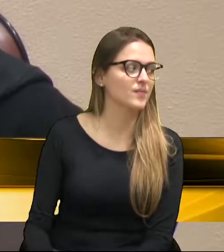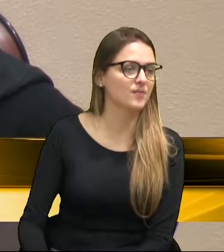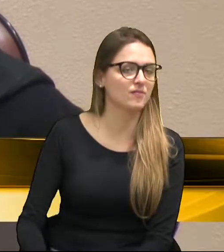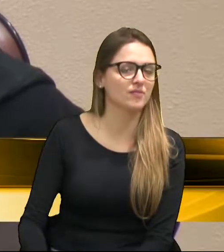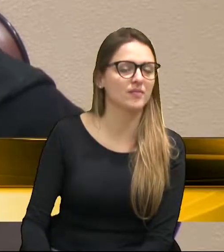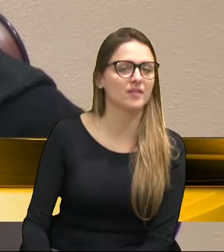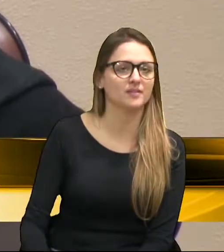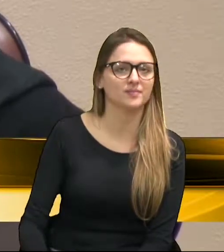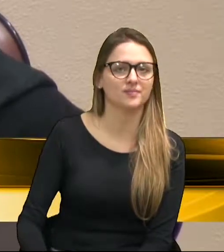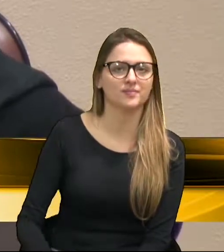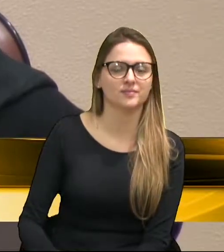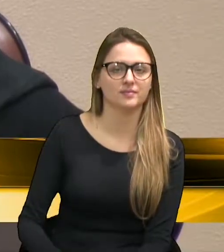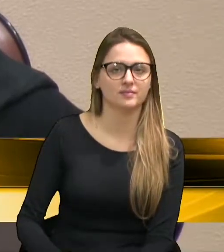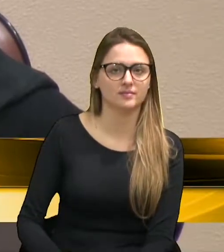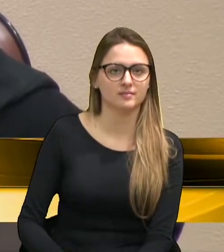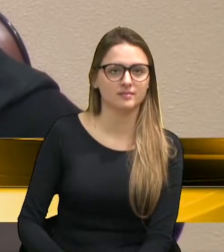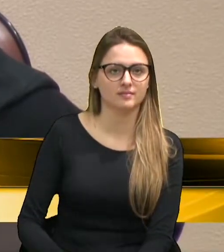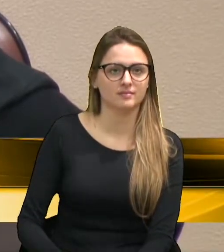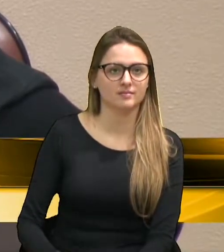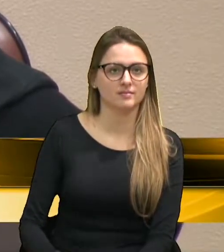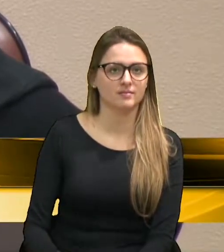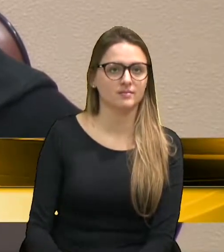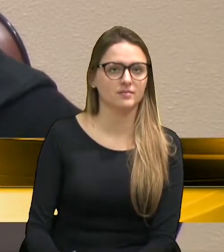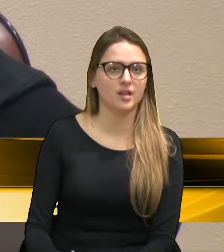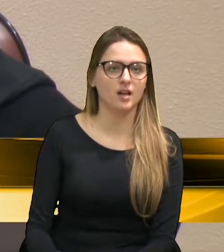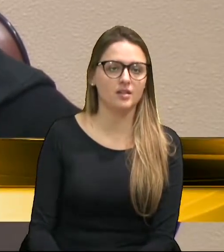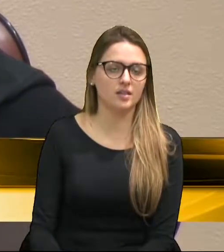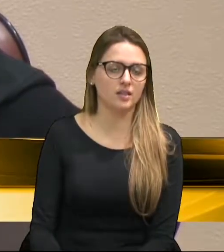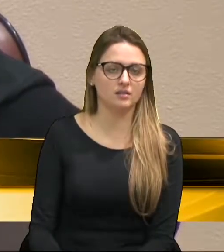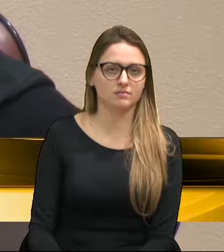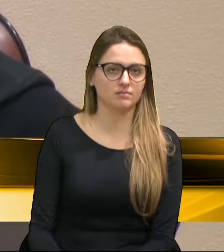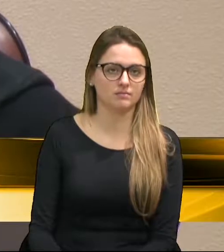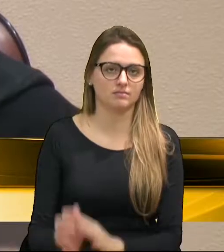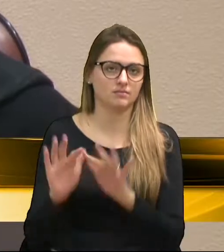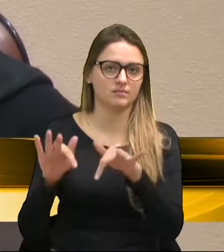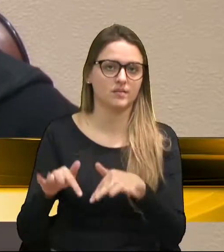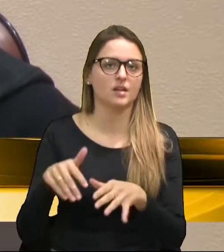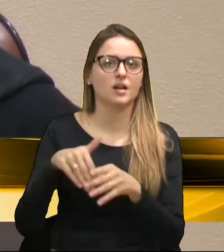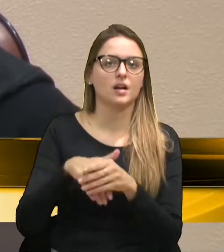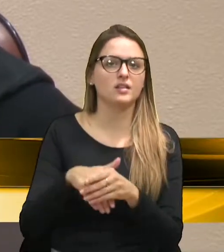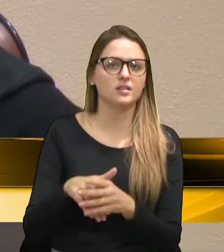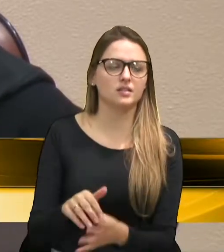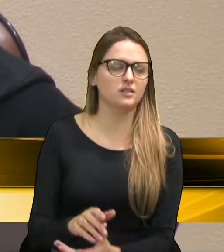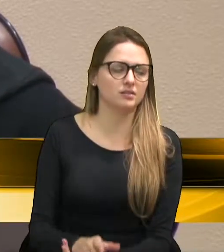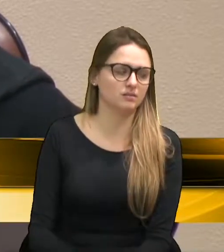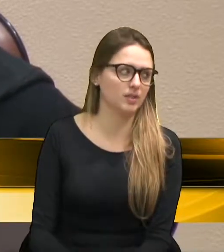Até o Chico votou conosco. Encerrada a votação.